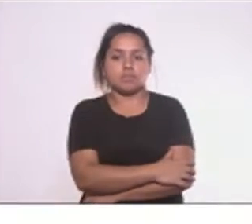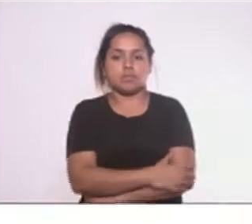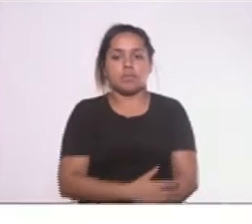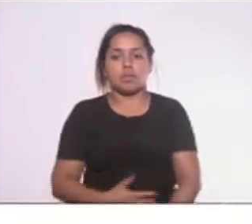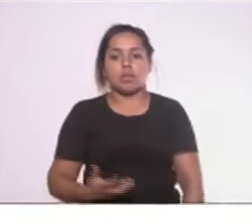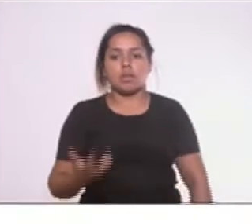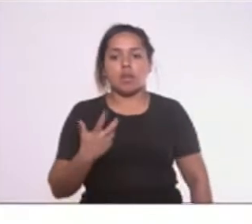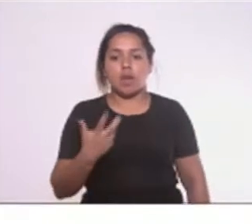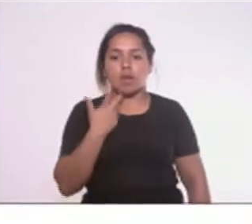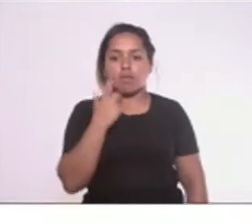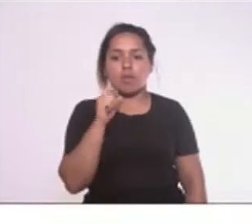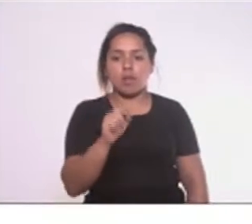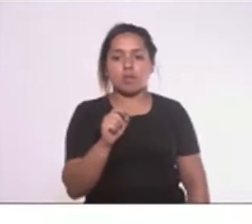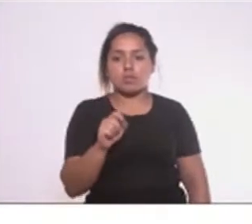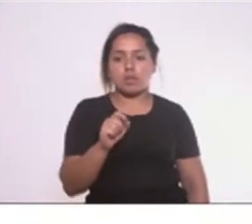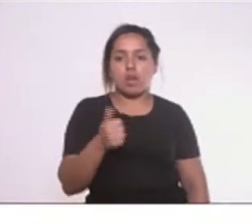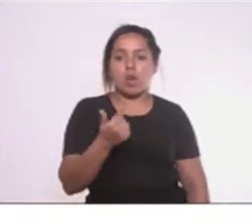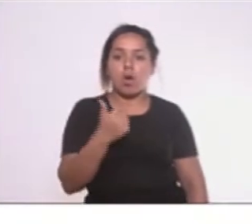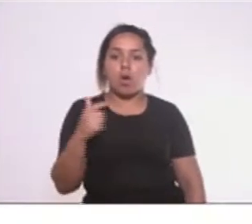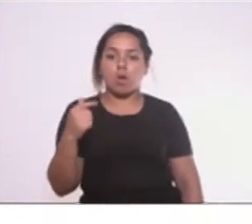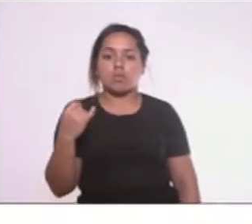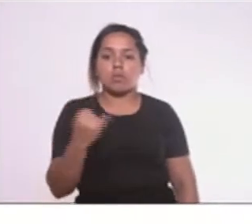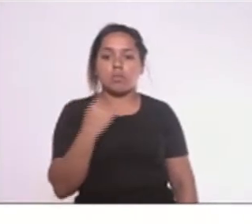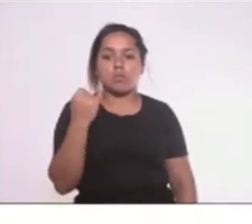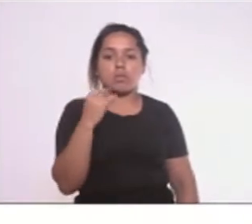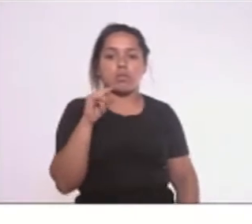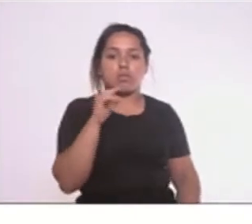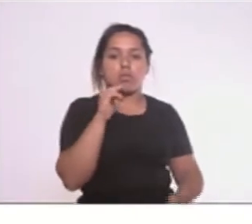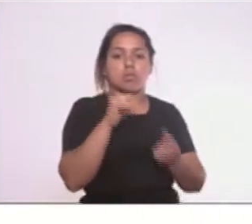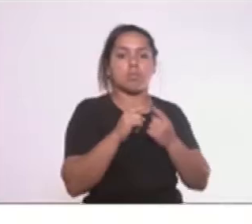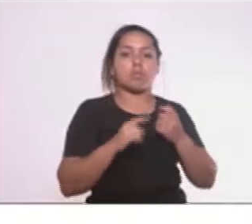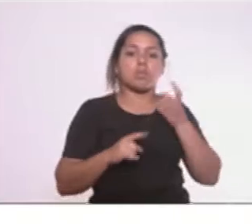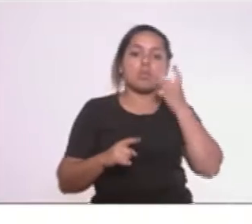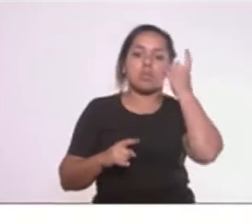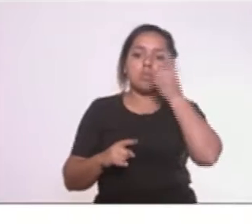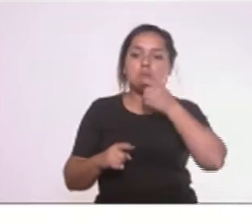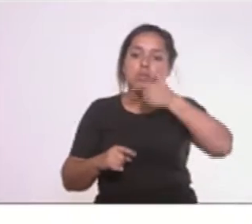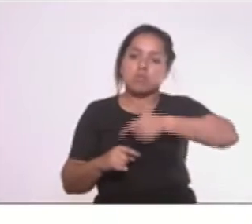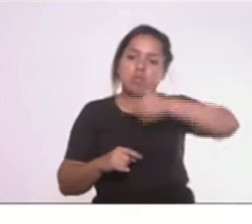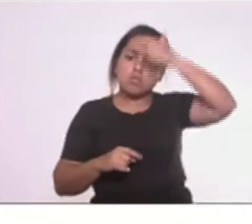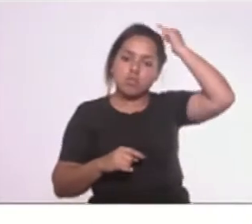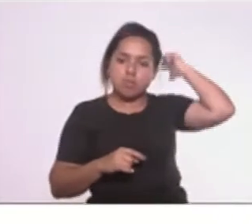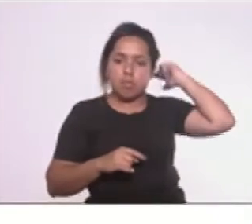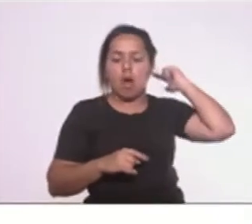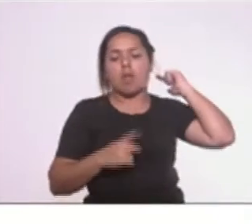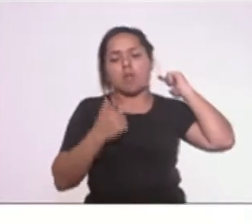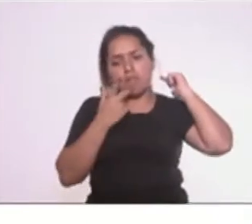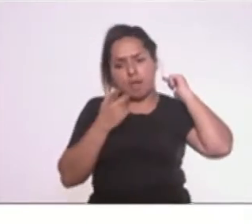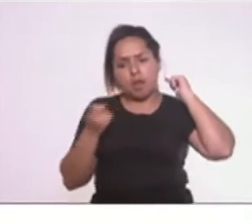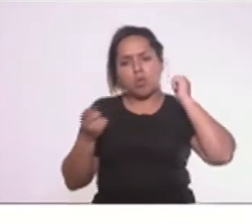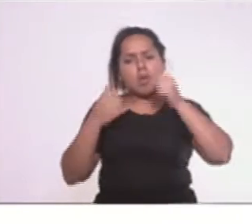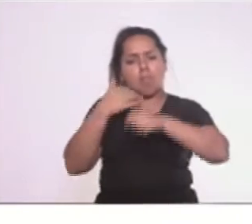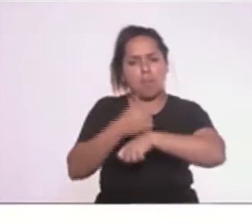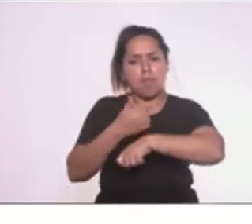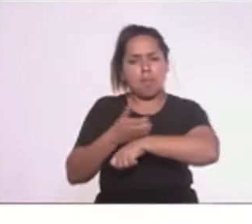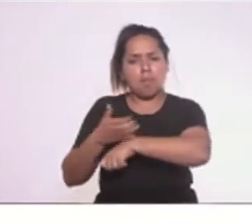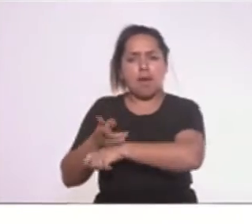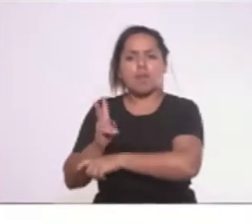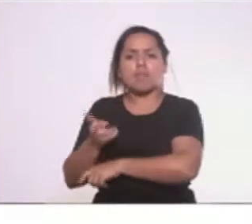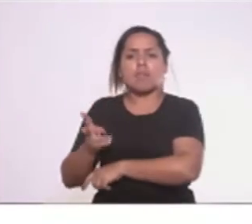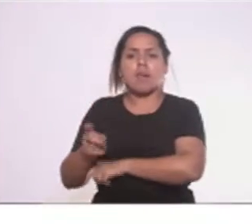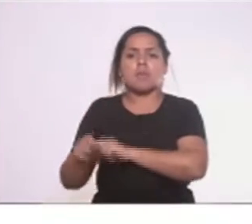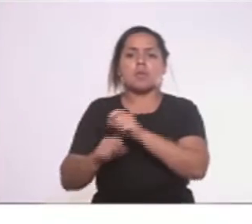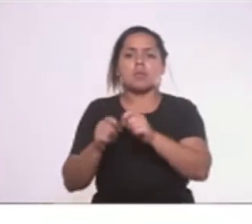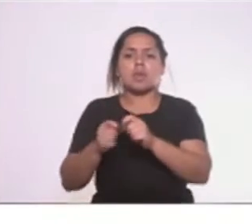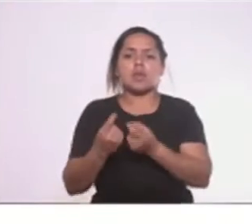Paulo falou, e o Luiz Paulo é um interlocutor que tenho com frequência, um amigo pessoal, sobre a crise fiscal e sobre os